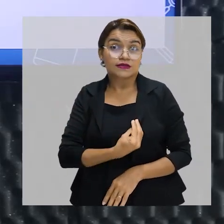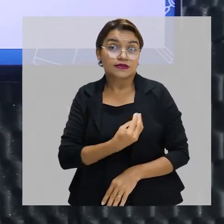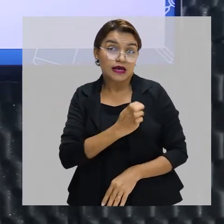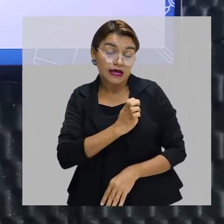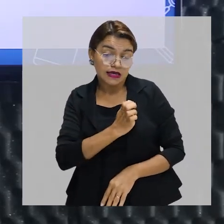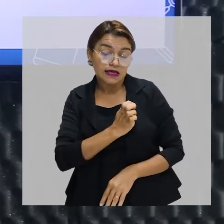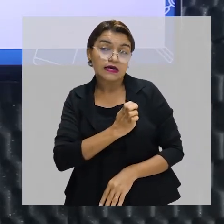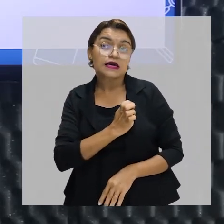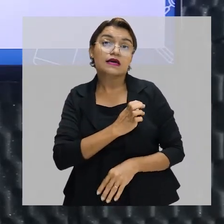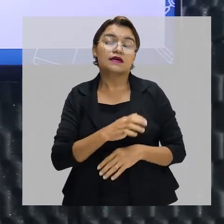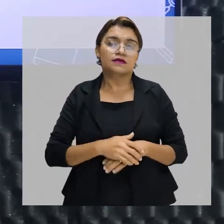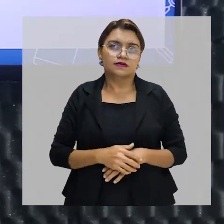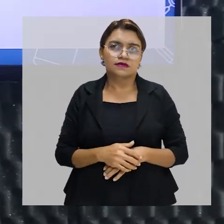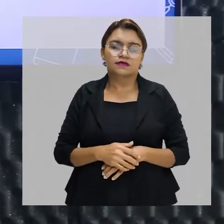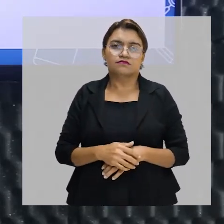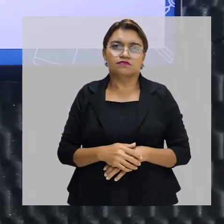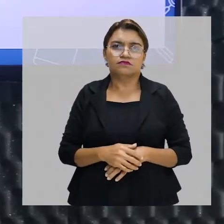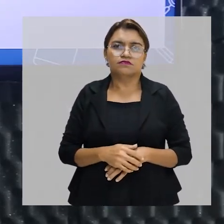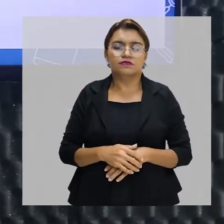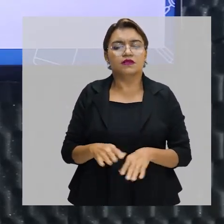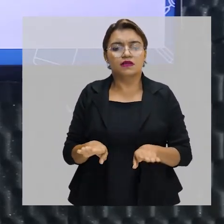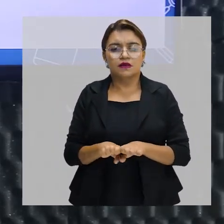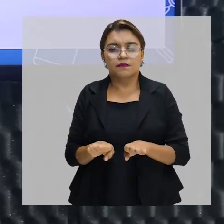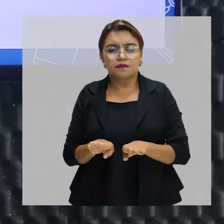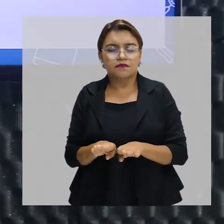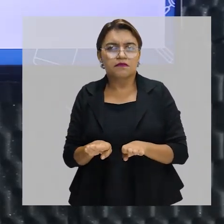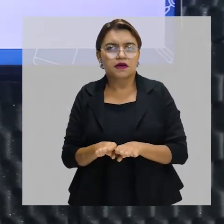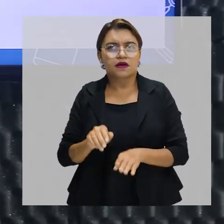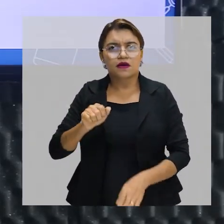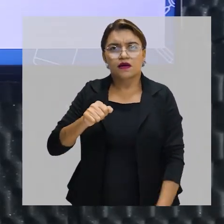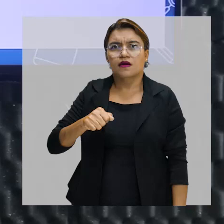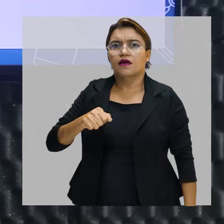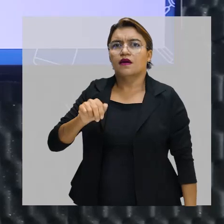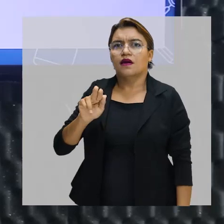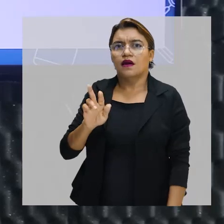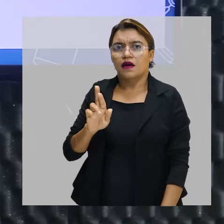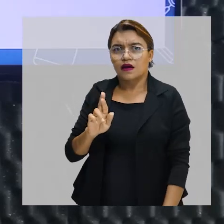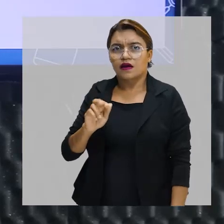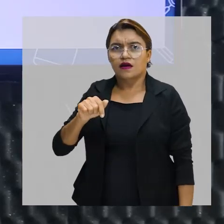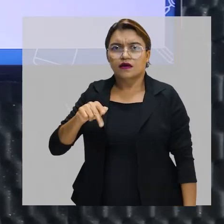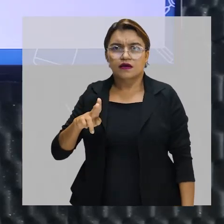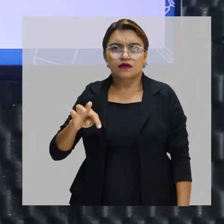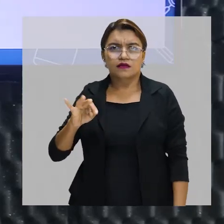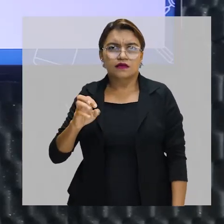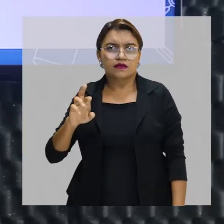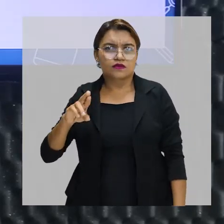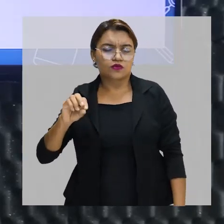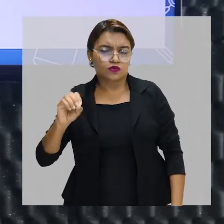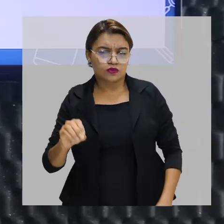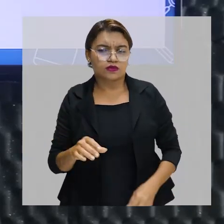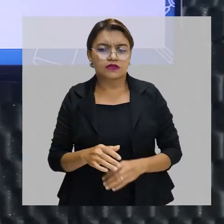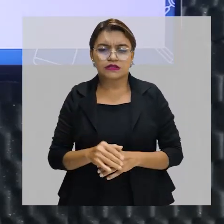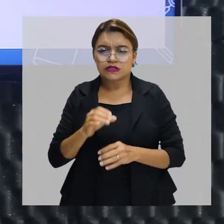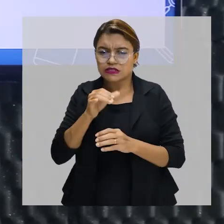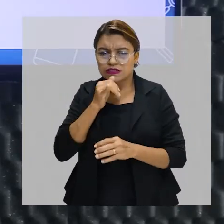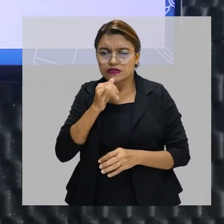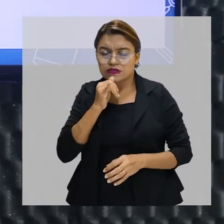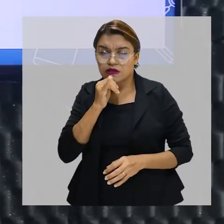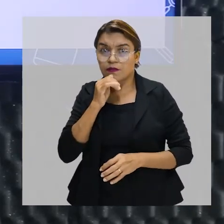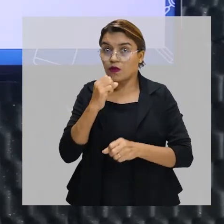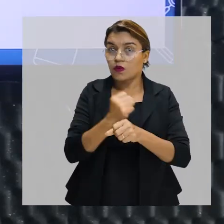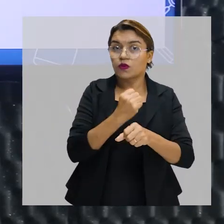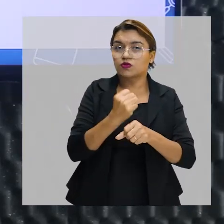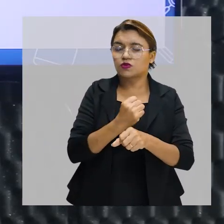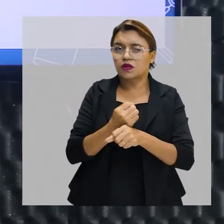nossa arquitetura, embora europeia, foi construída, eu estou me referindo à época de